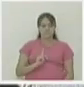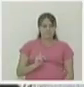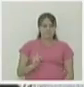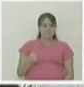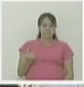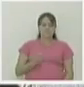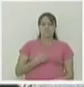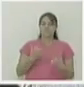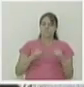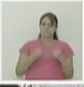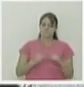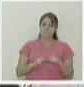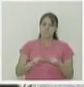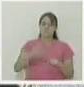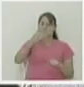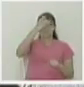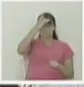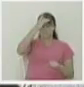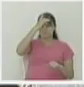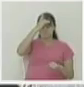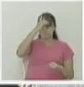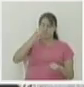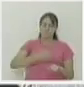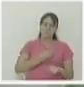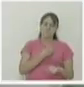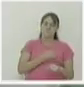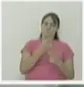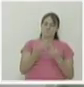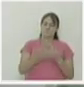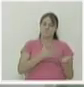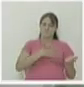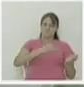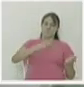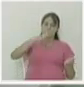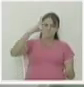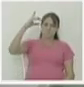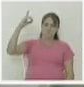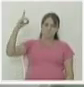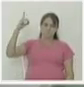que ser coerentes e viver como filhos de Deus.